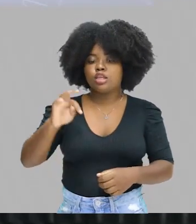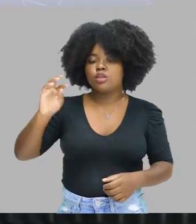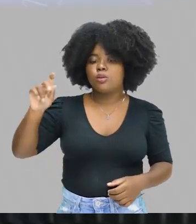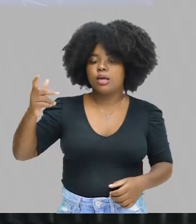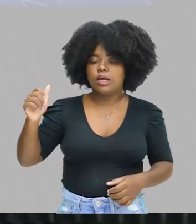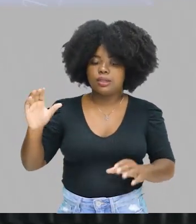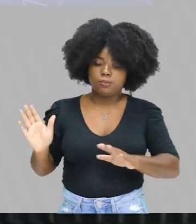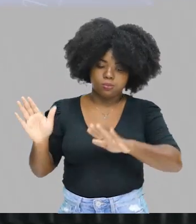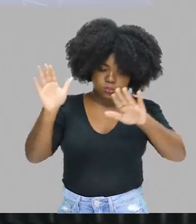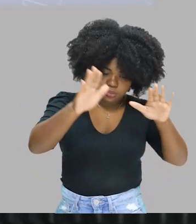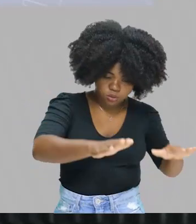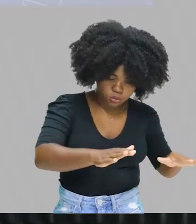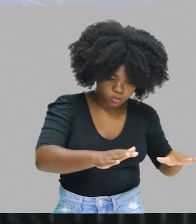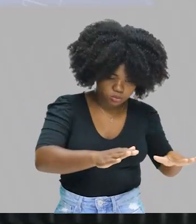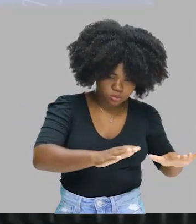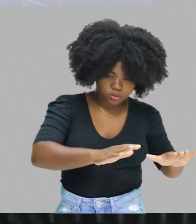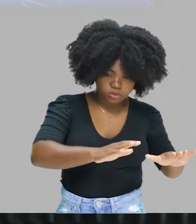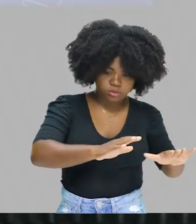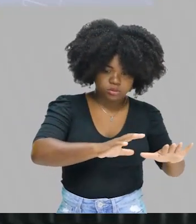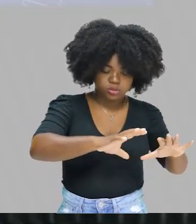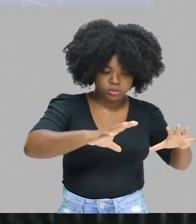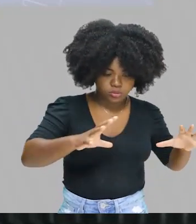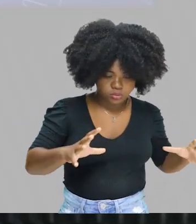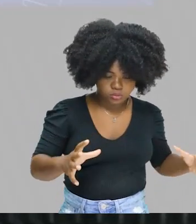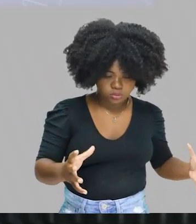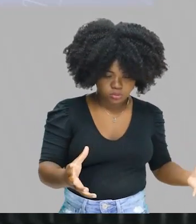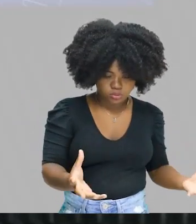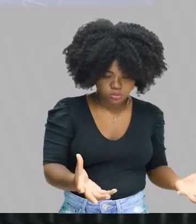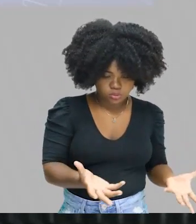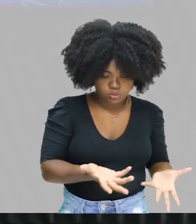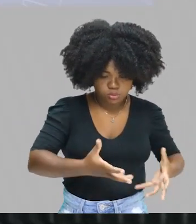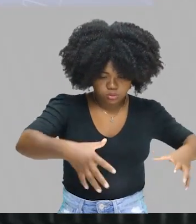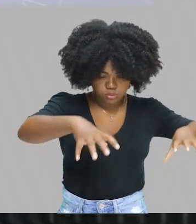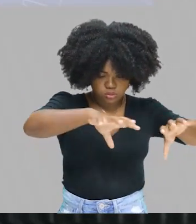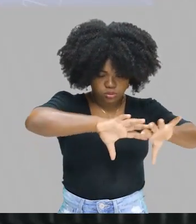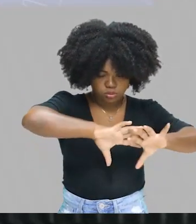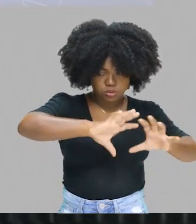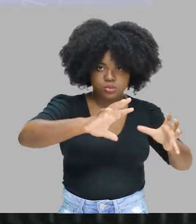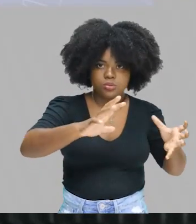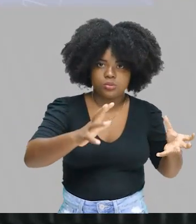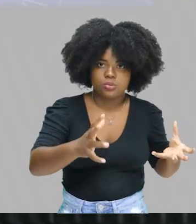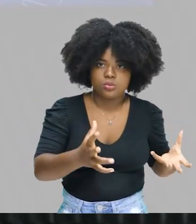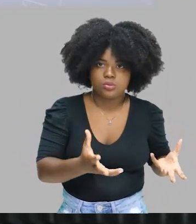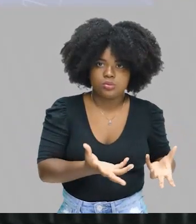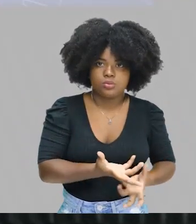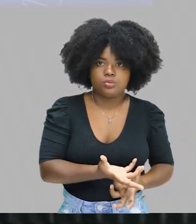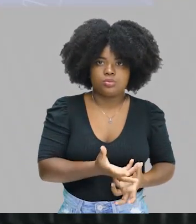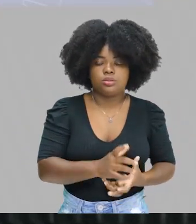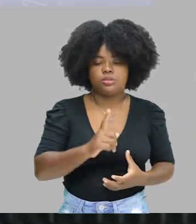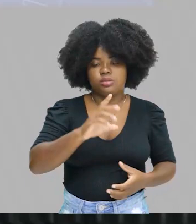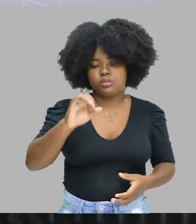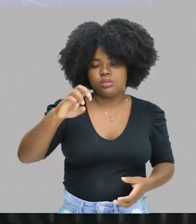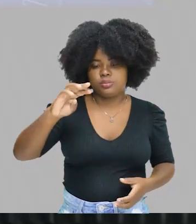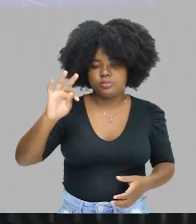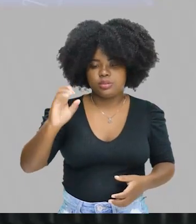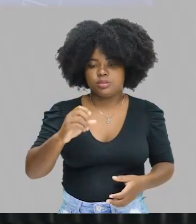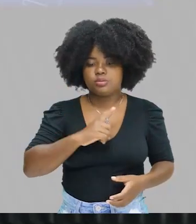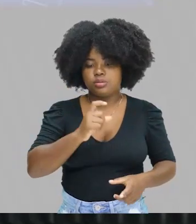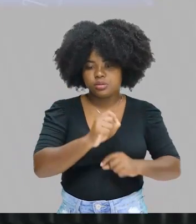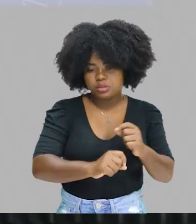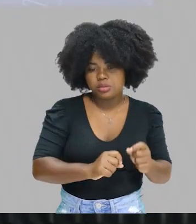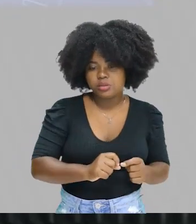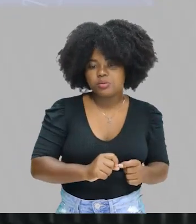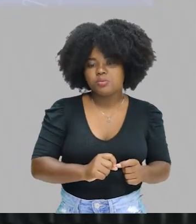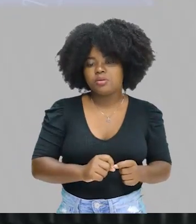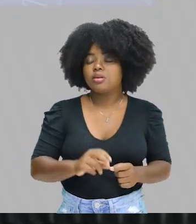molde, a modelagem em função de algum objeto, e quando essa toalha solidifica em função do cimento, ela ganha o formato